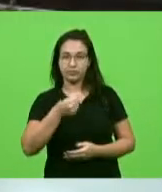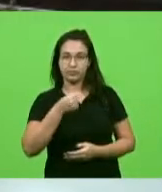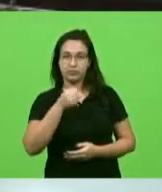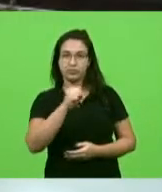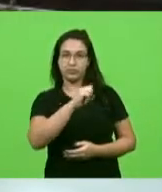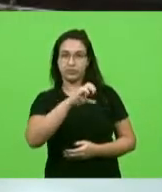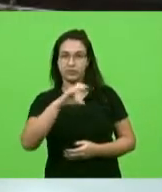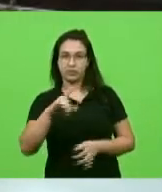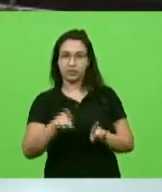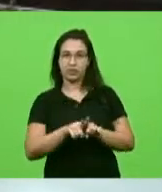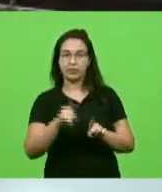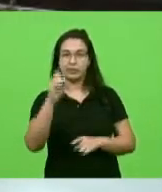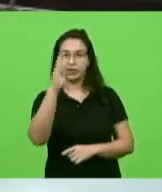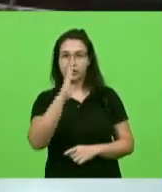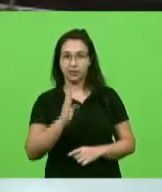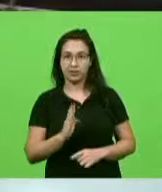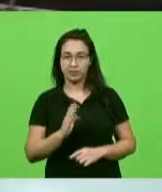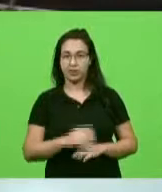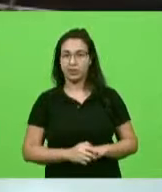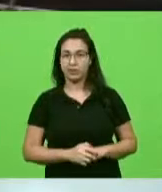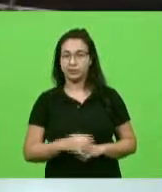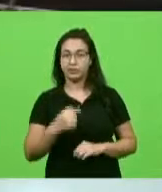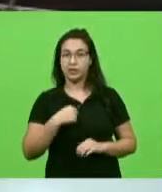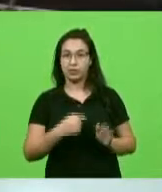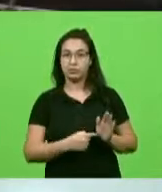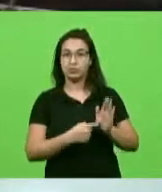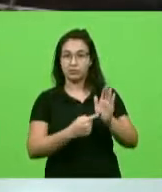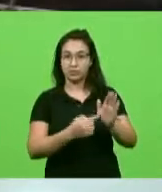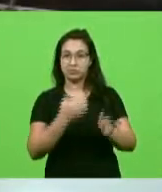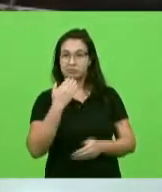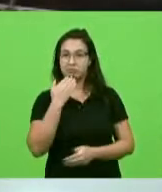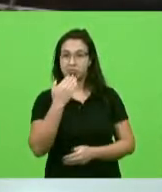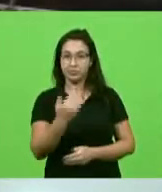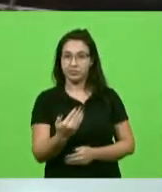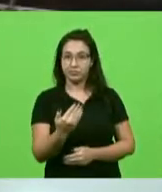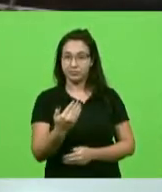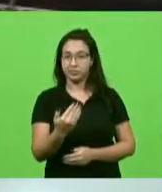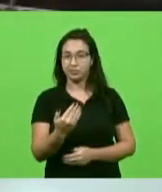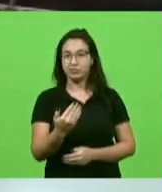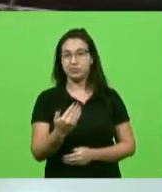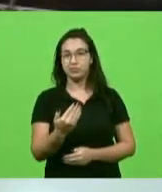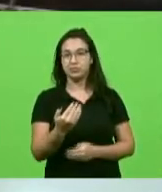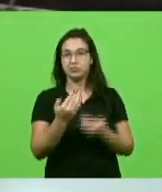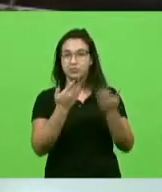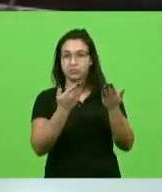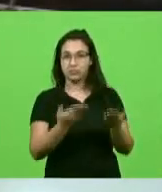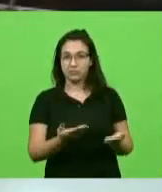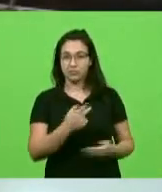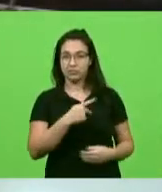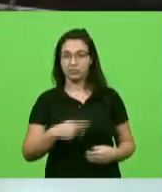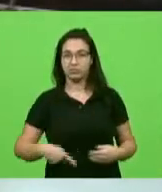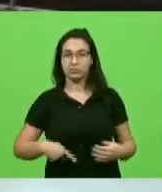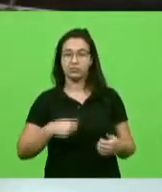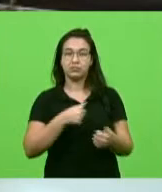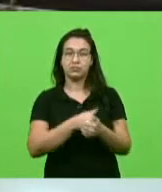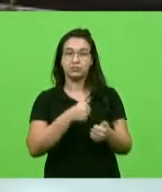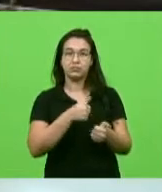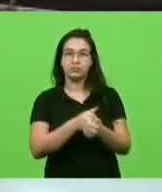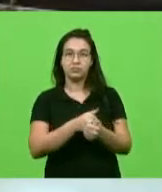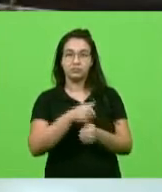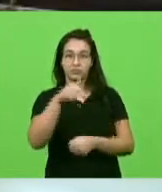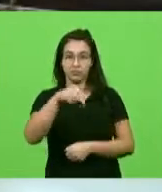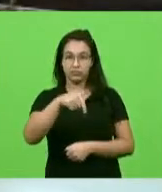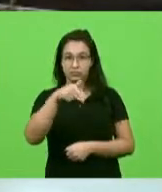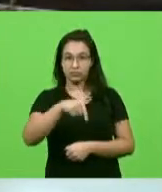e nacional, apresentei um requerimento ao presidente do tribunal,